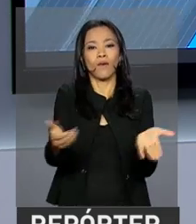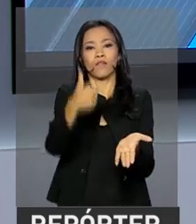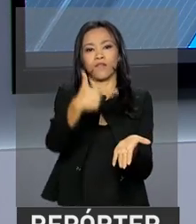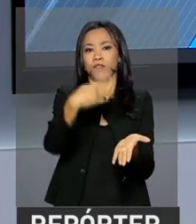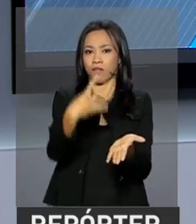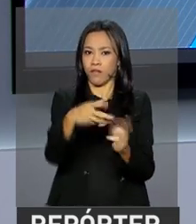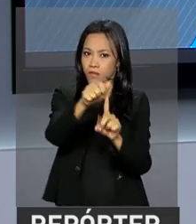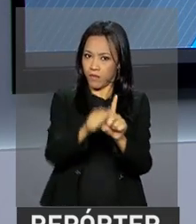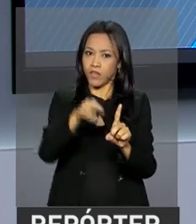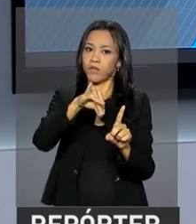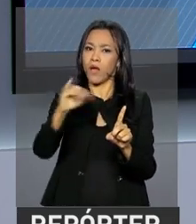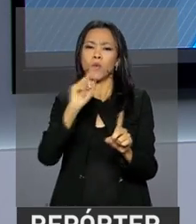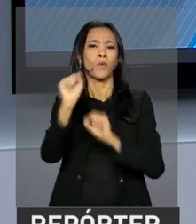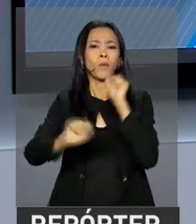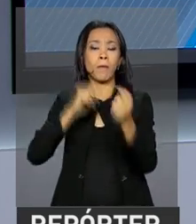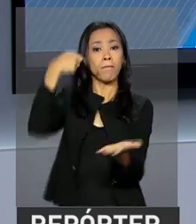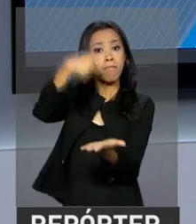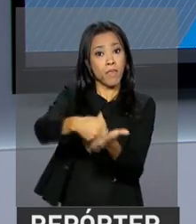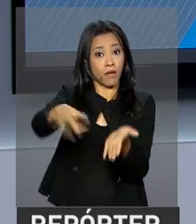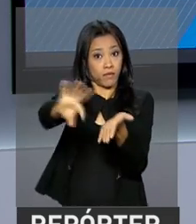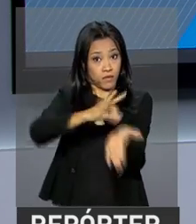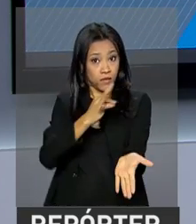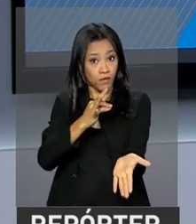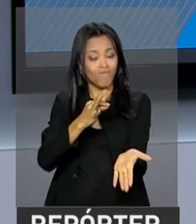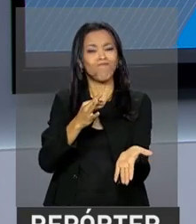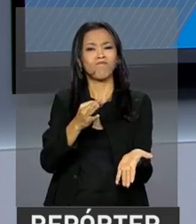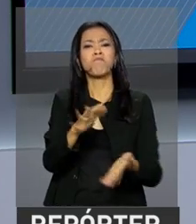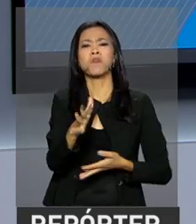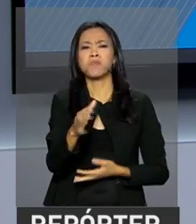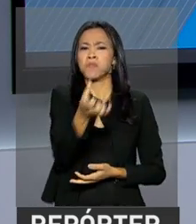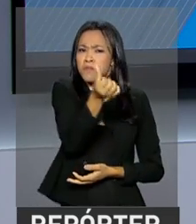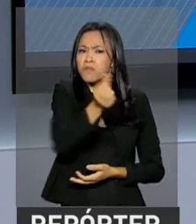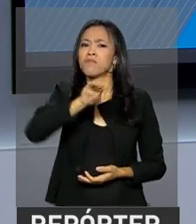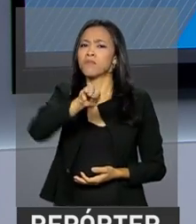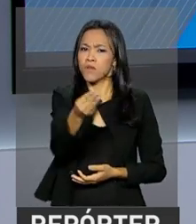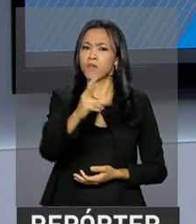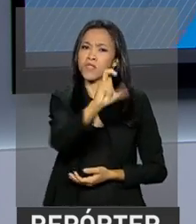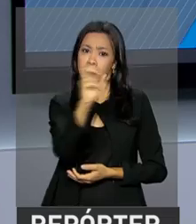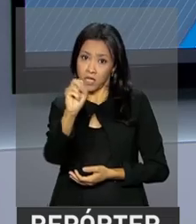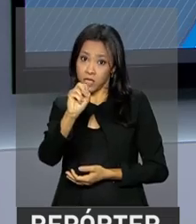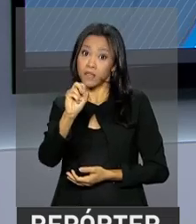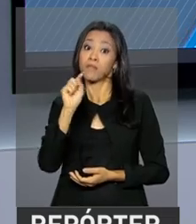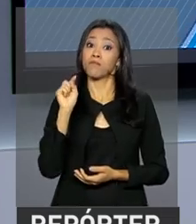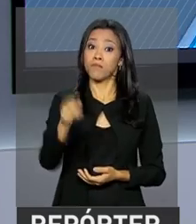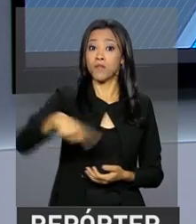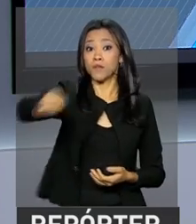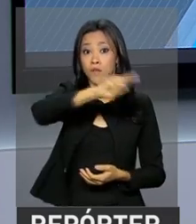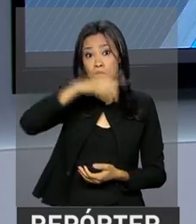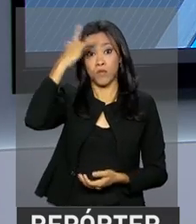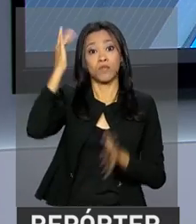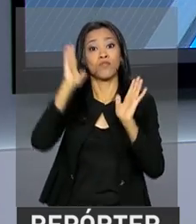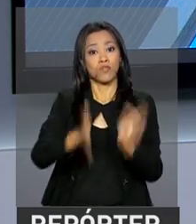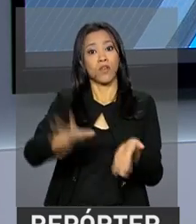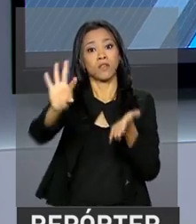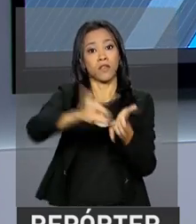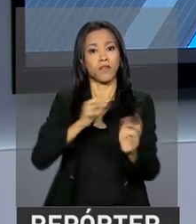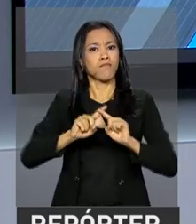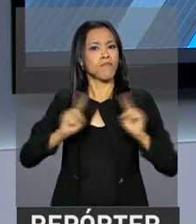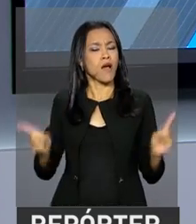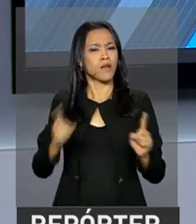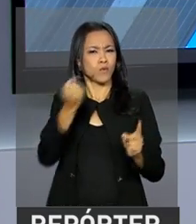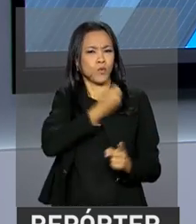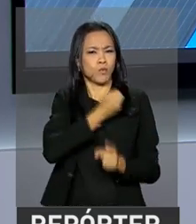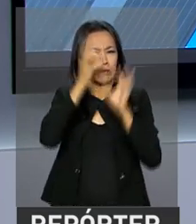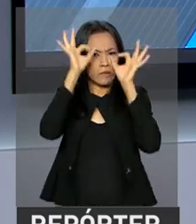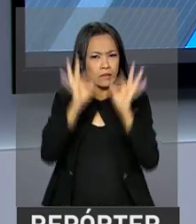Maio para pagar a taxa de inscrição cerca de 6 milhões 500.000 pessoas se inscreveram mais o número